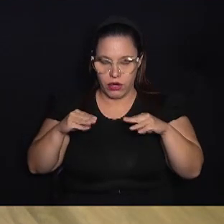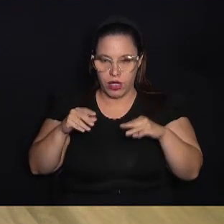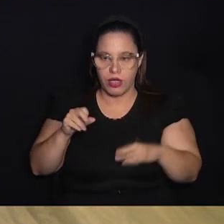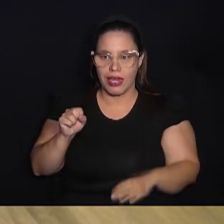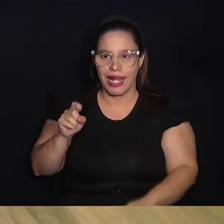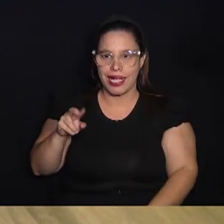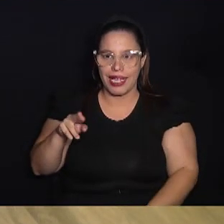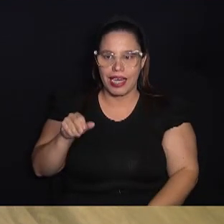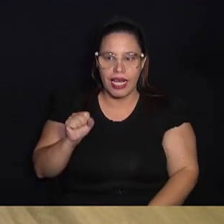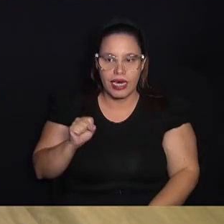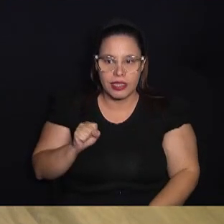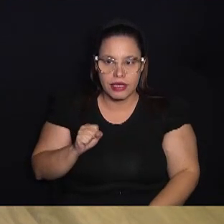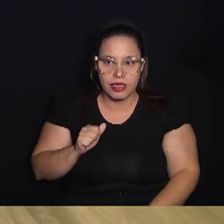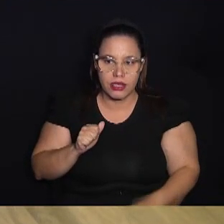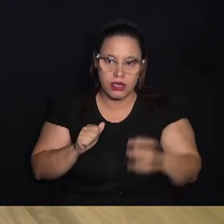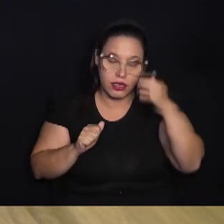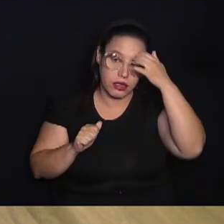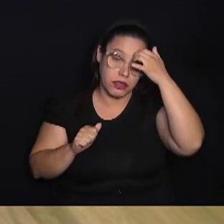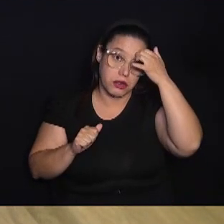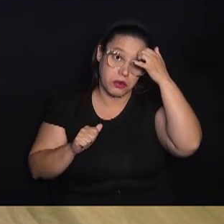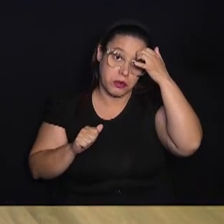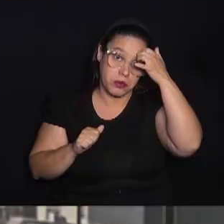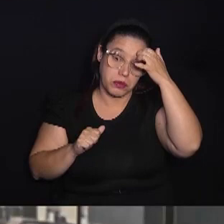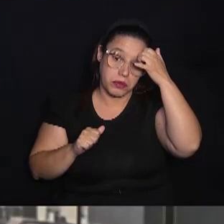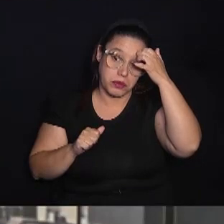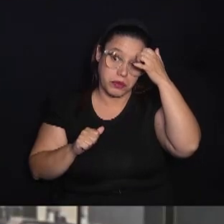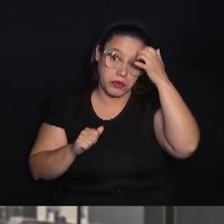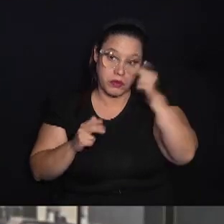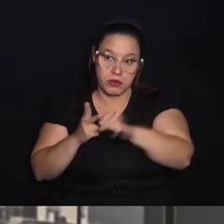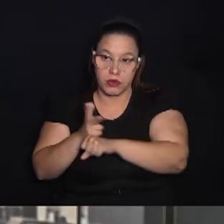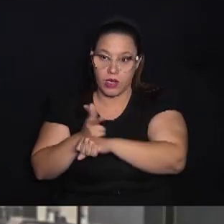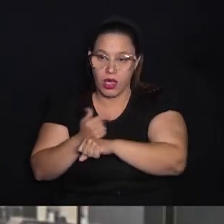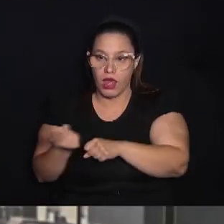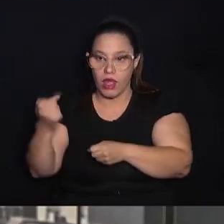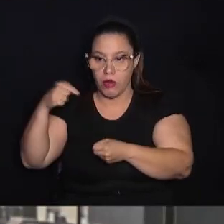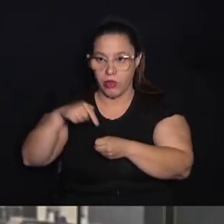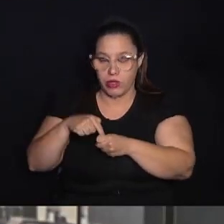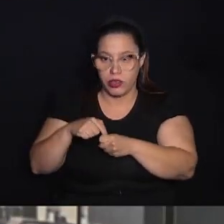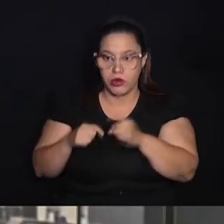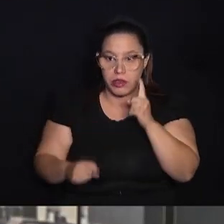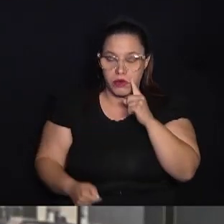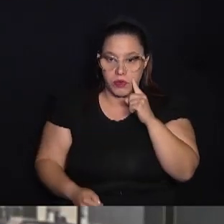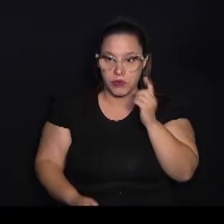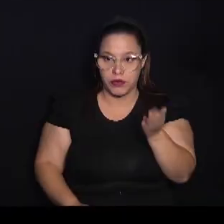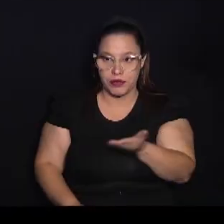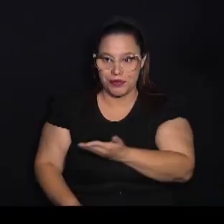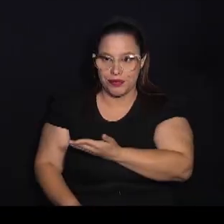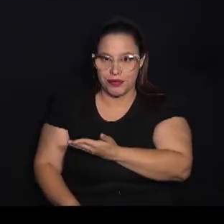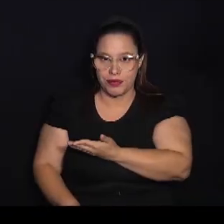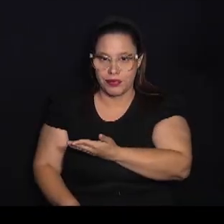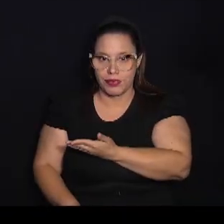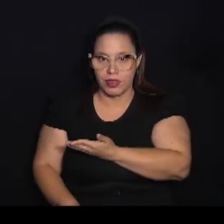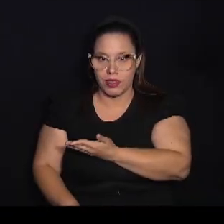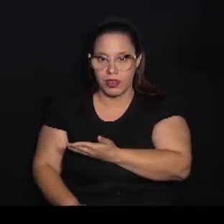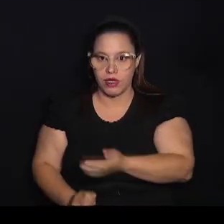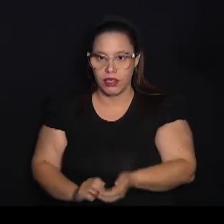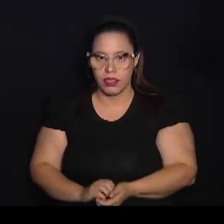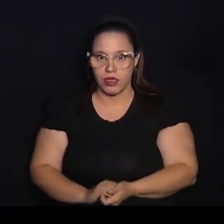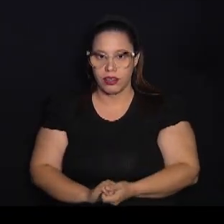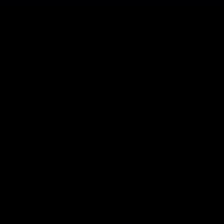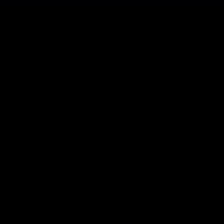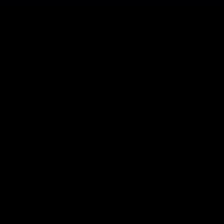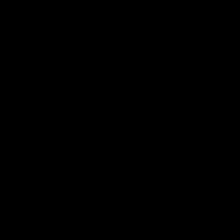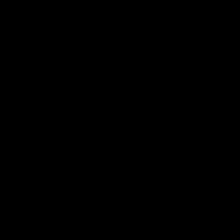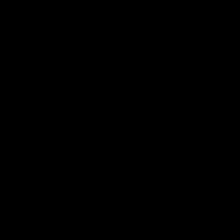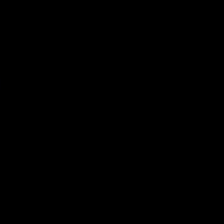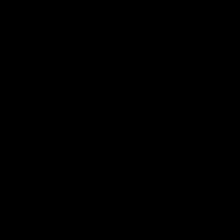no vídeo pode ser Diegão vamos lá então pessoal depois a gente volta a bater um papo com eles e aí nunca subiram as escadas